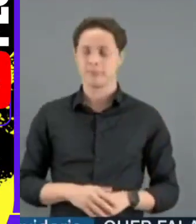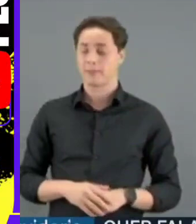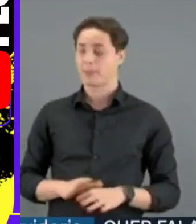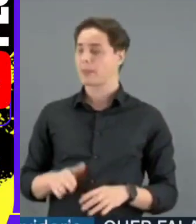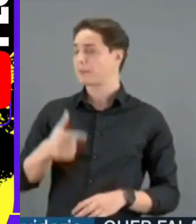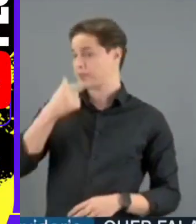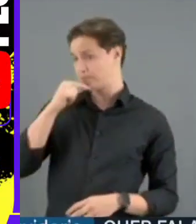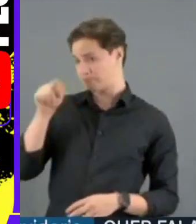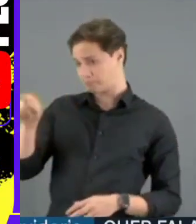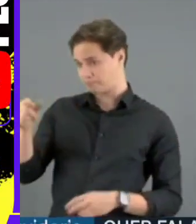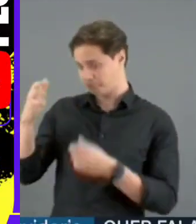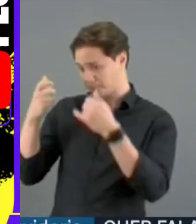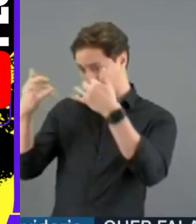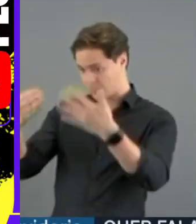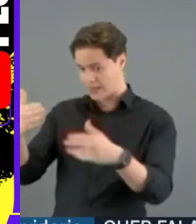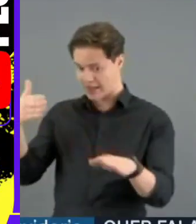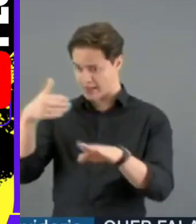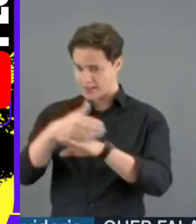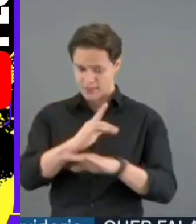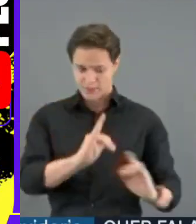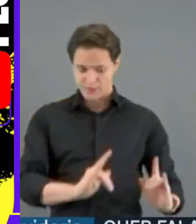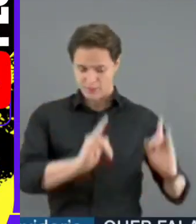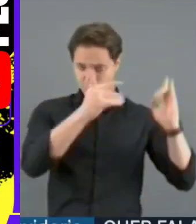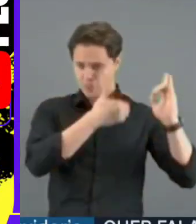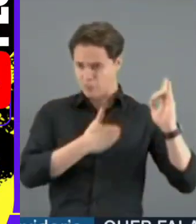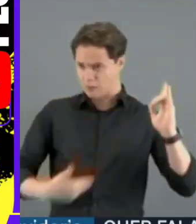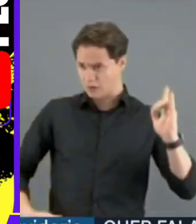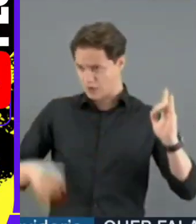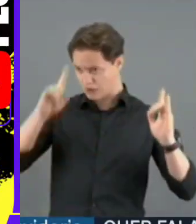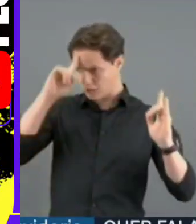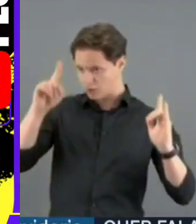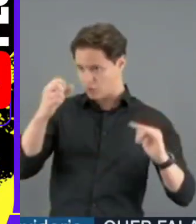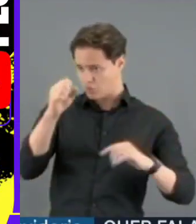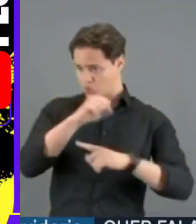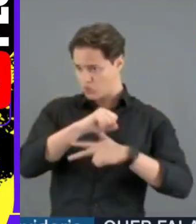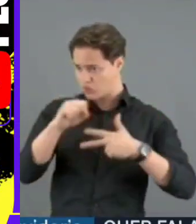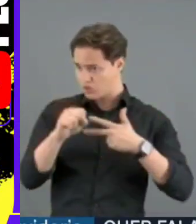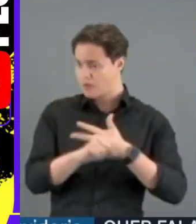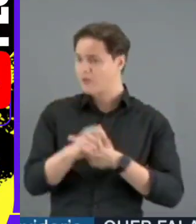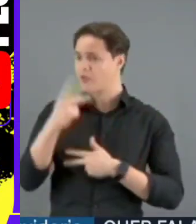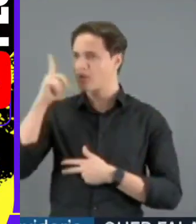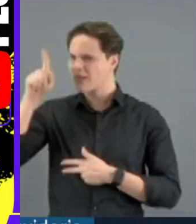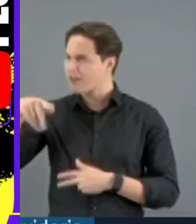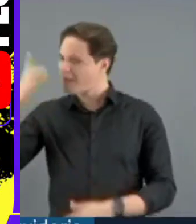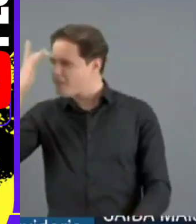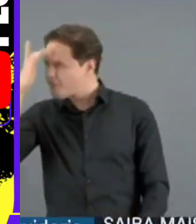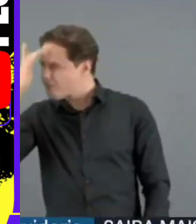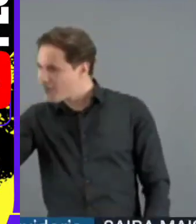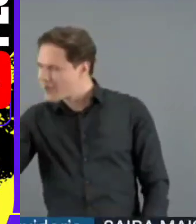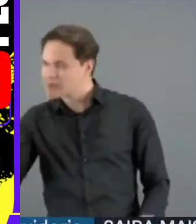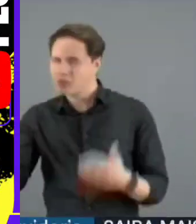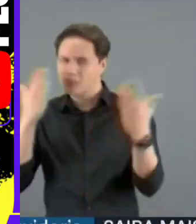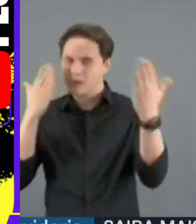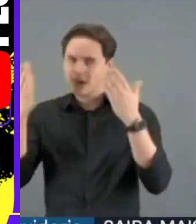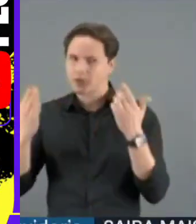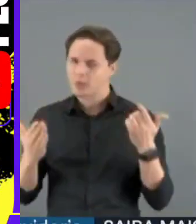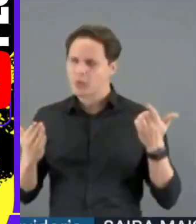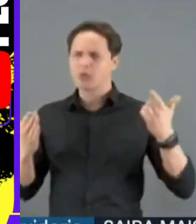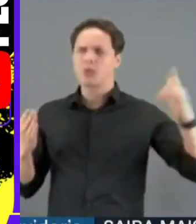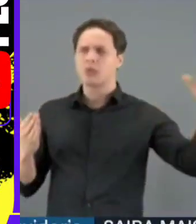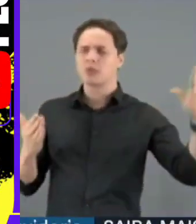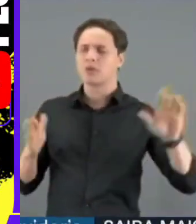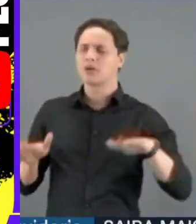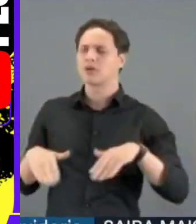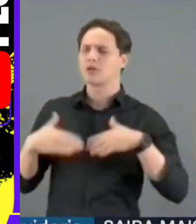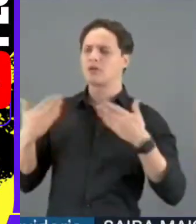que a entrada nos prédios públicos no 8 de janeiro foi fácil e diferenciada, isso comparado a diversas manifestações.